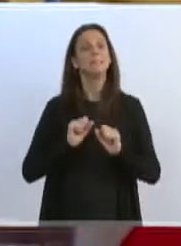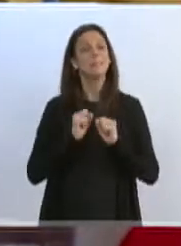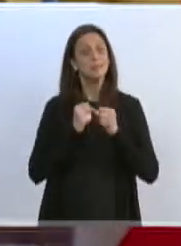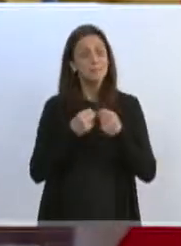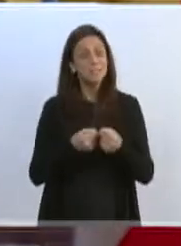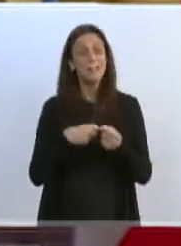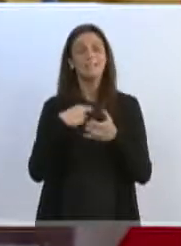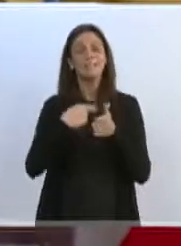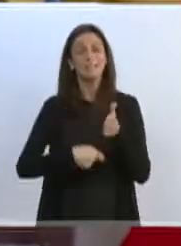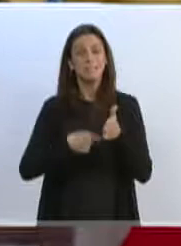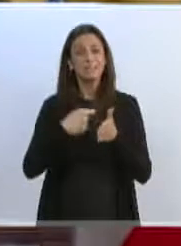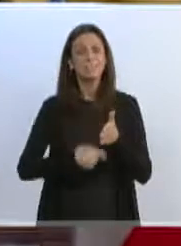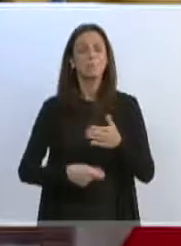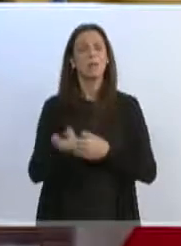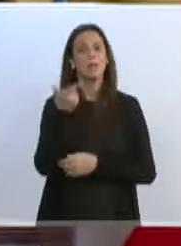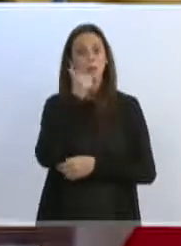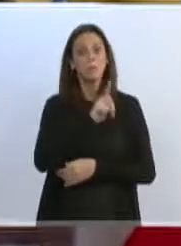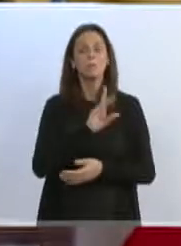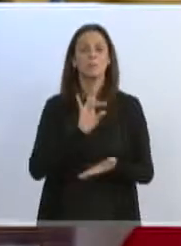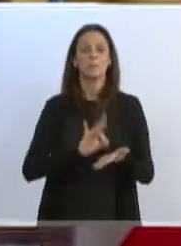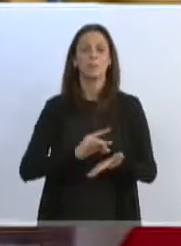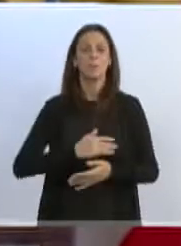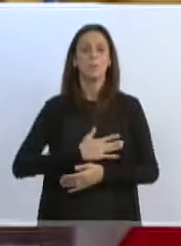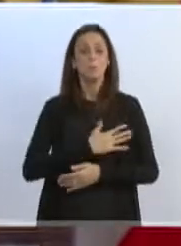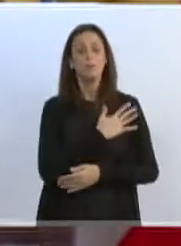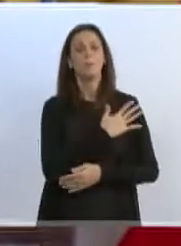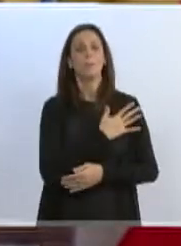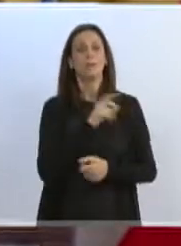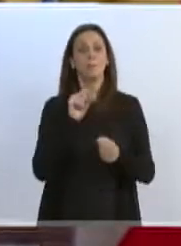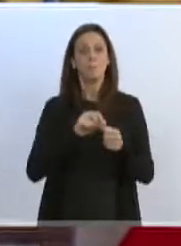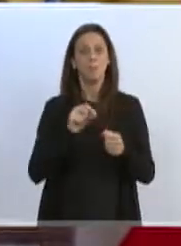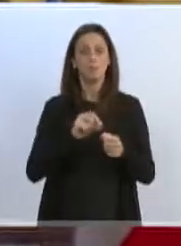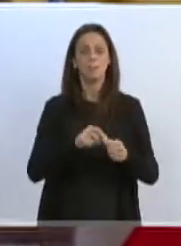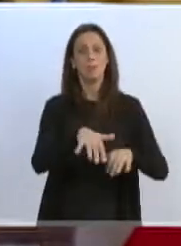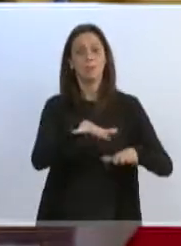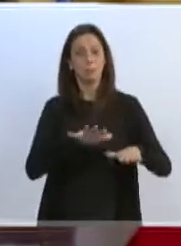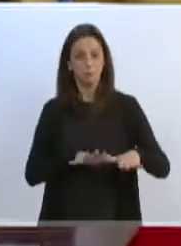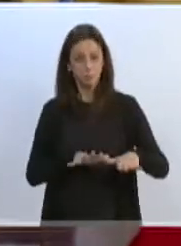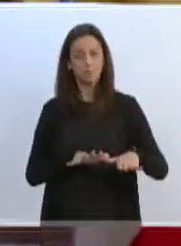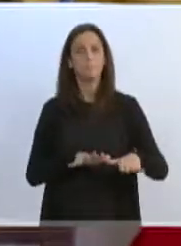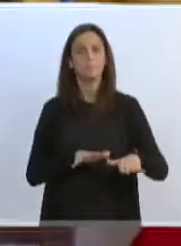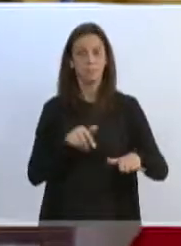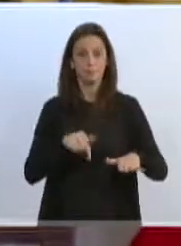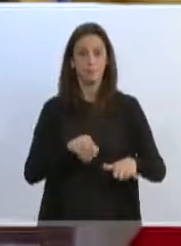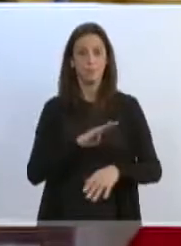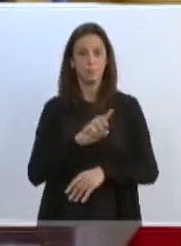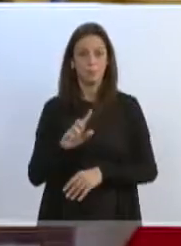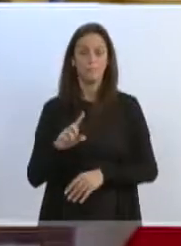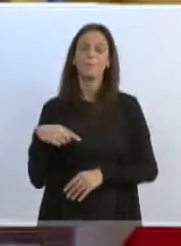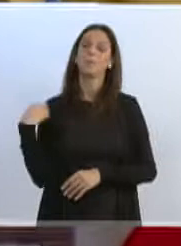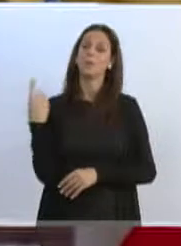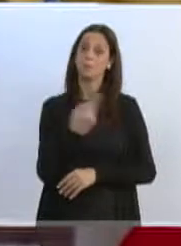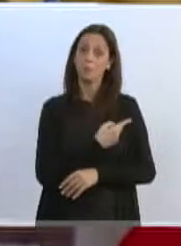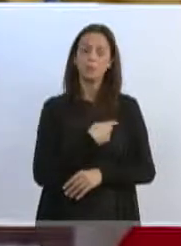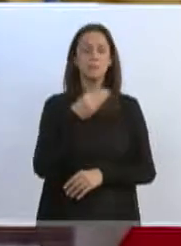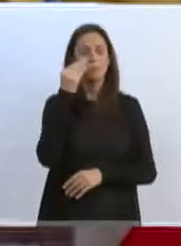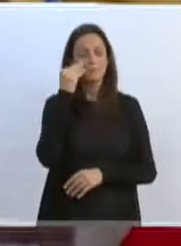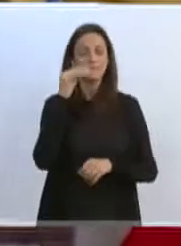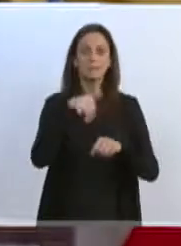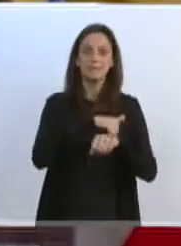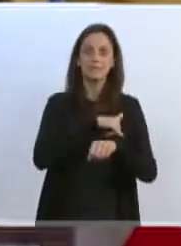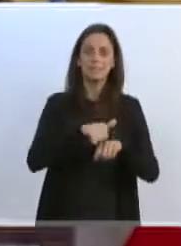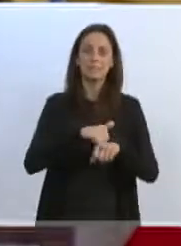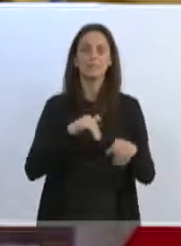possibilidade condições para o prefeito para poder implementar essas faixas elevadas e é isso que nós estamos buscando em